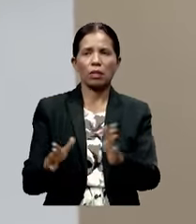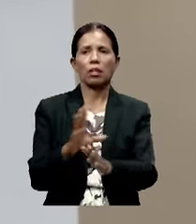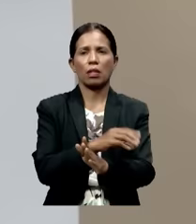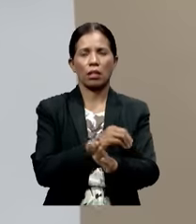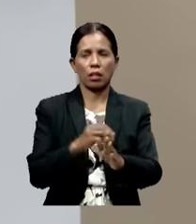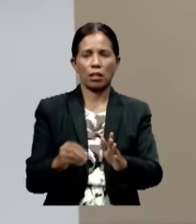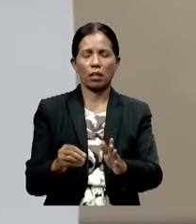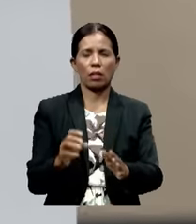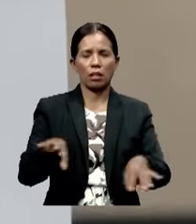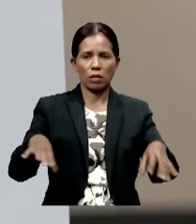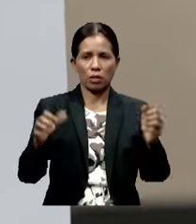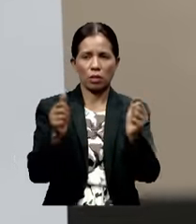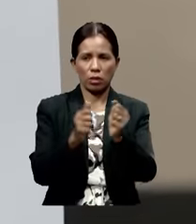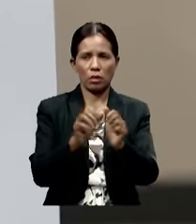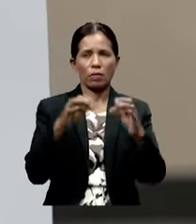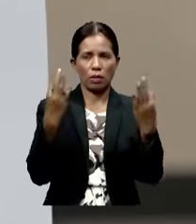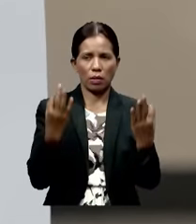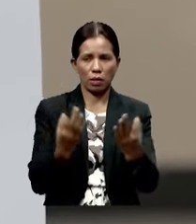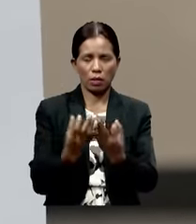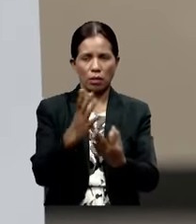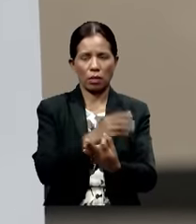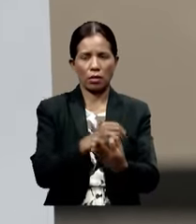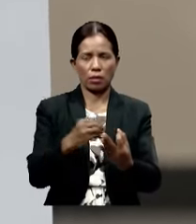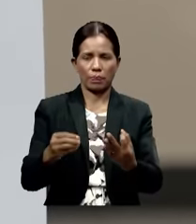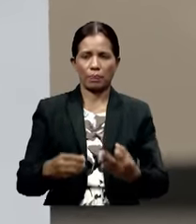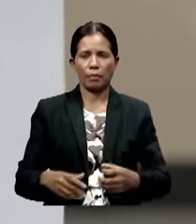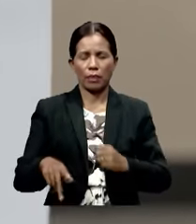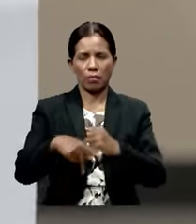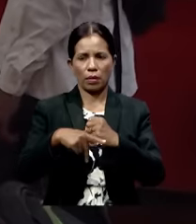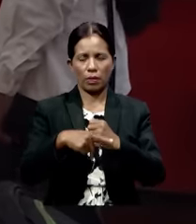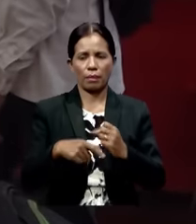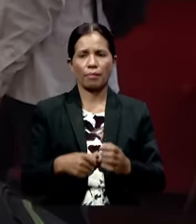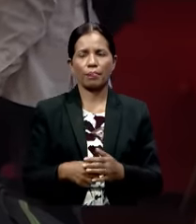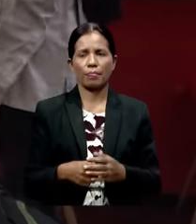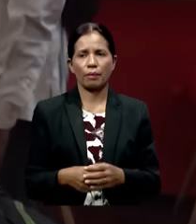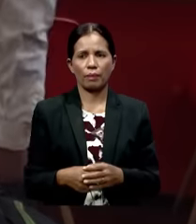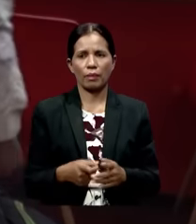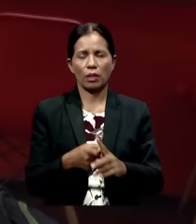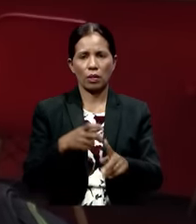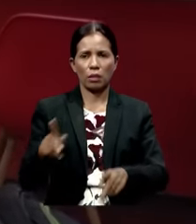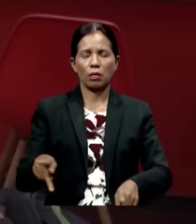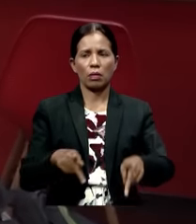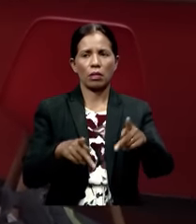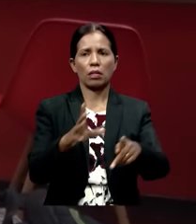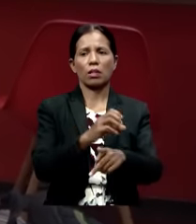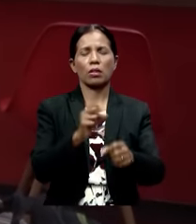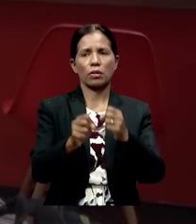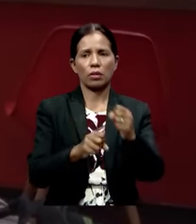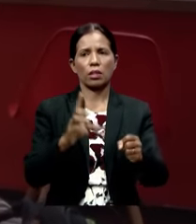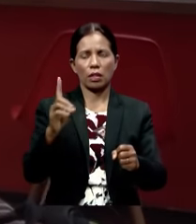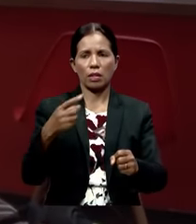ne, e o sistema familiarismo no partidarismo. O moço russo público dian, ou sociedade sira